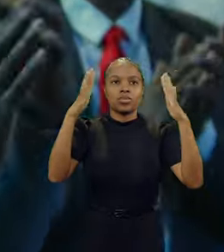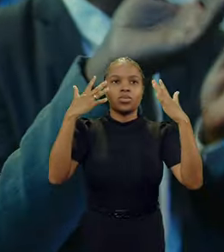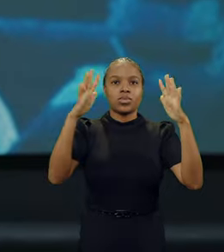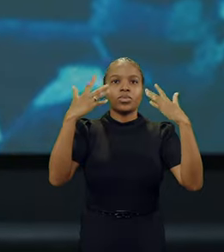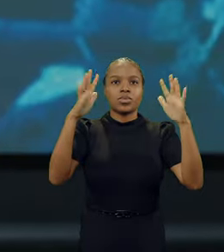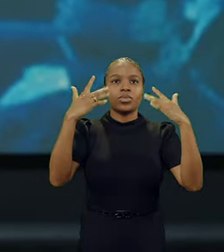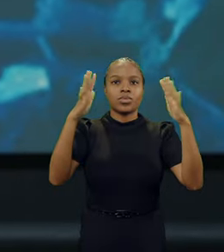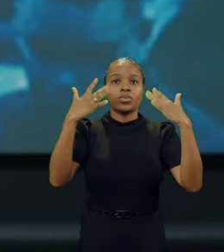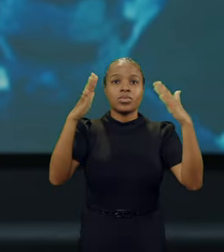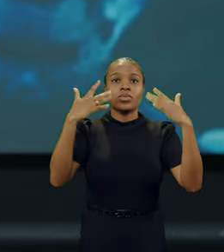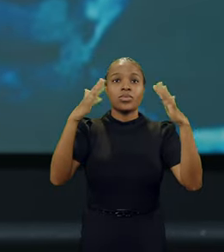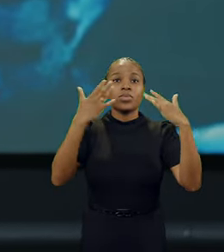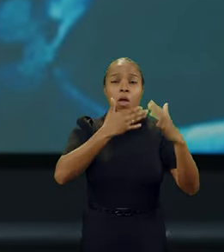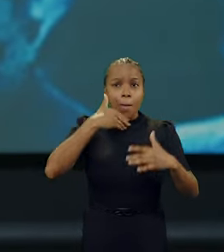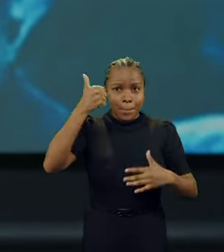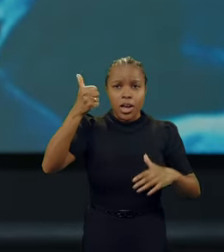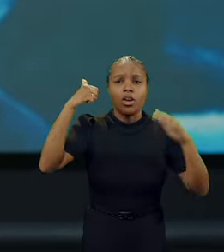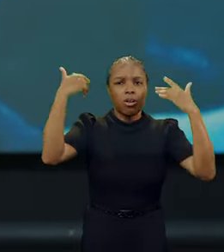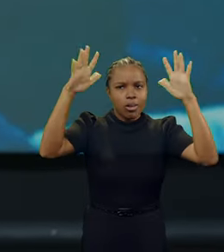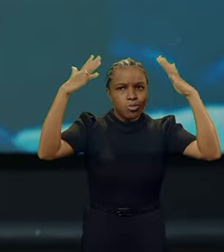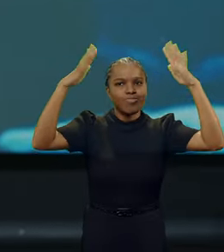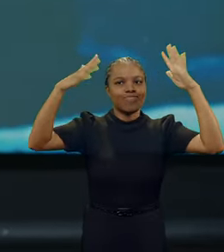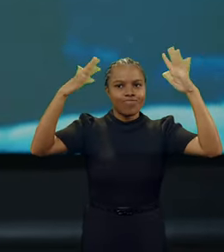Mas eu vou pedir para melhorar.